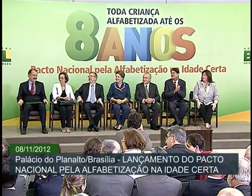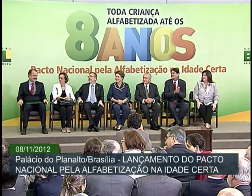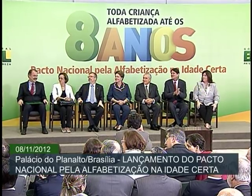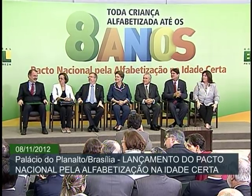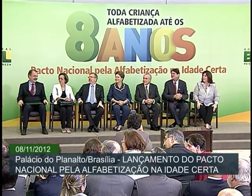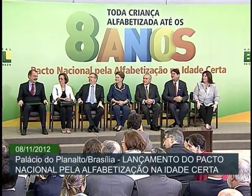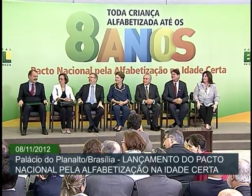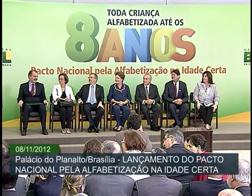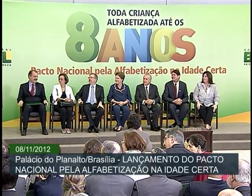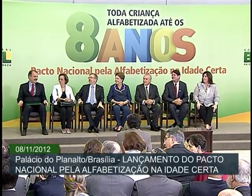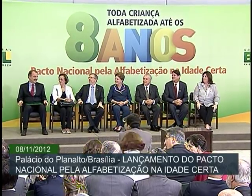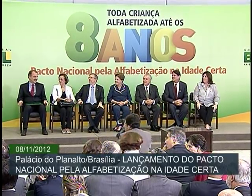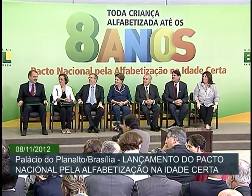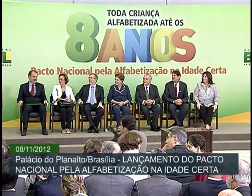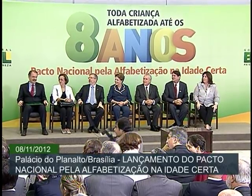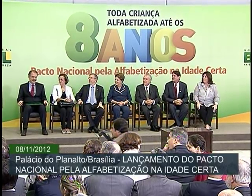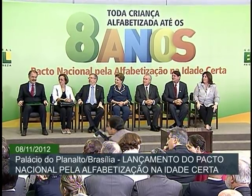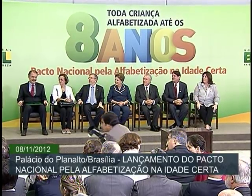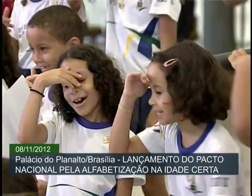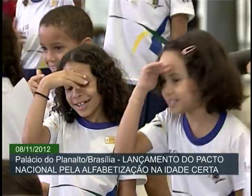Tá tirando foto.